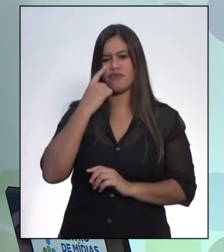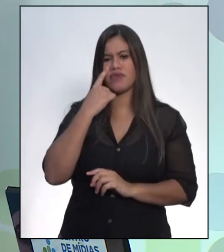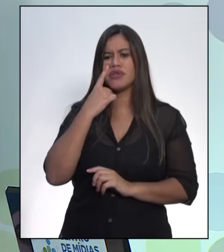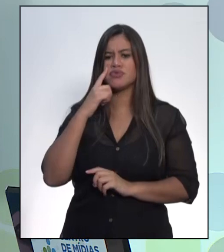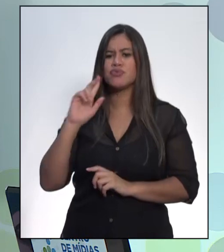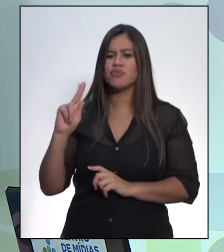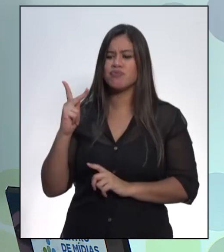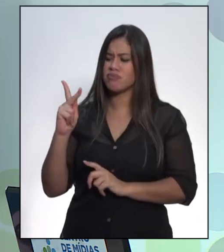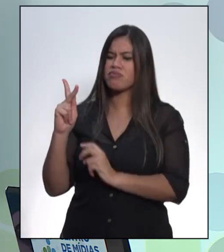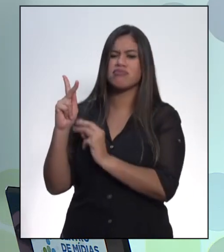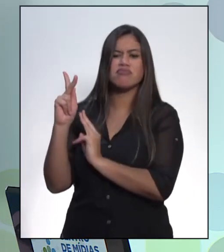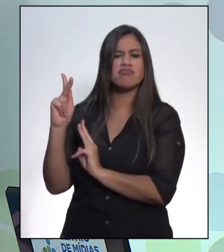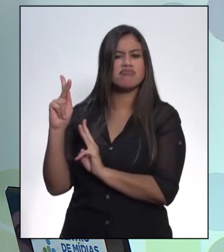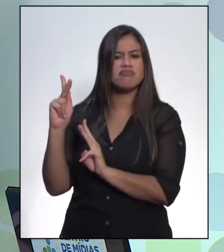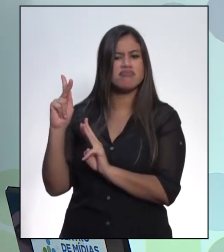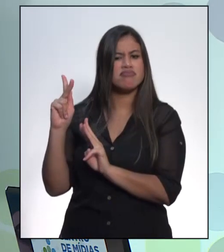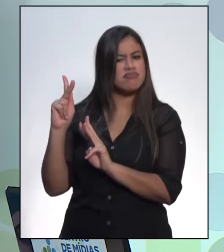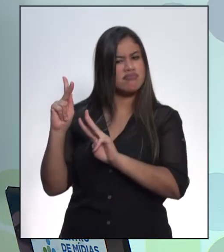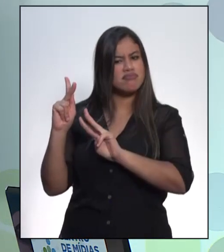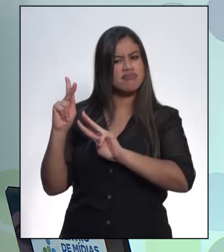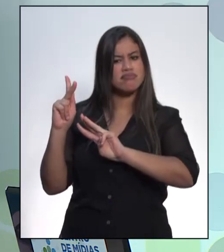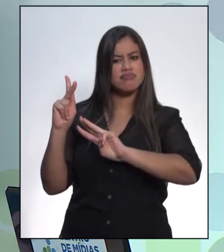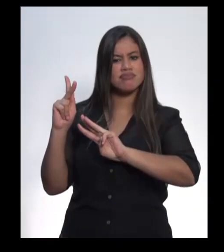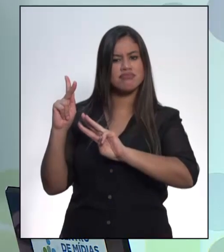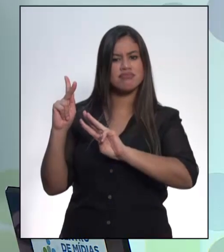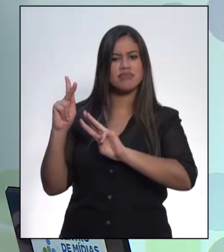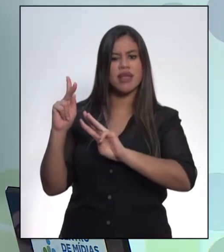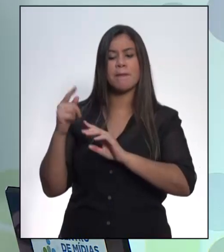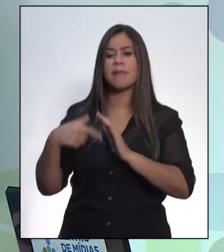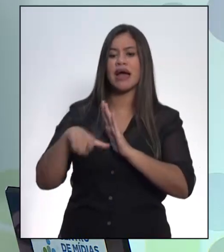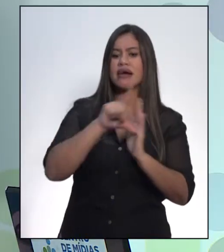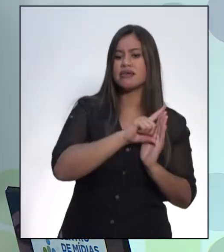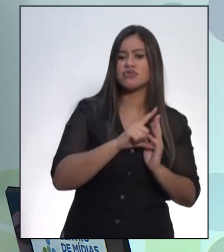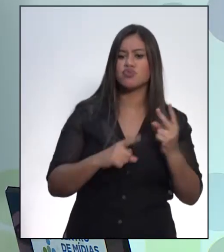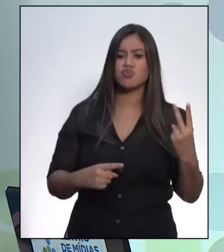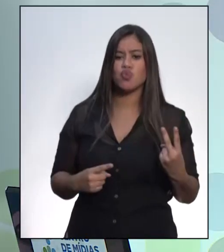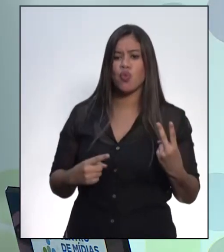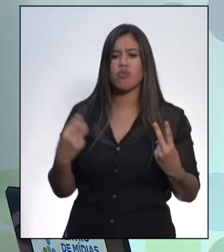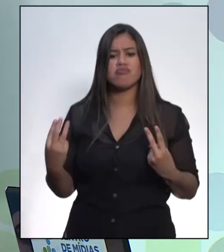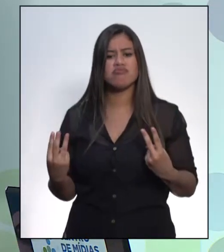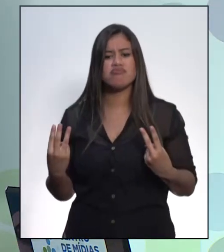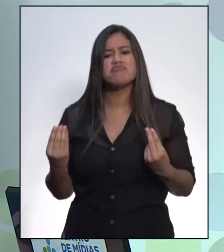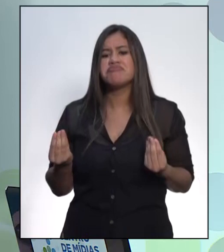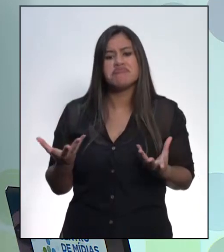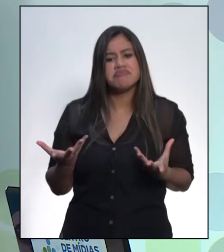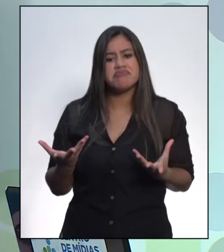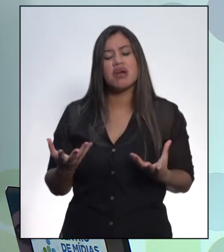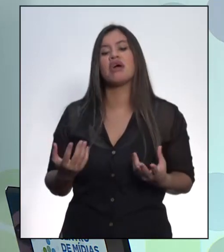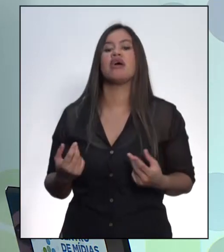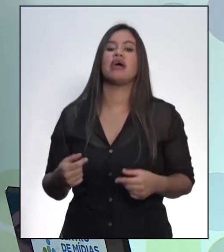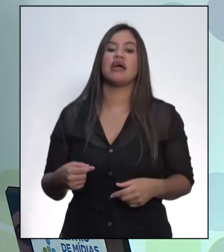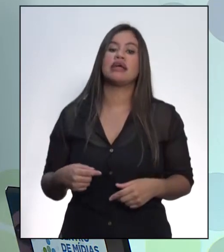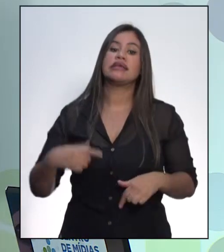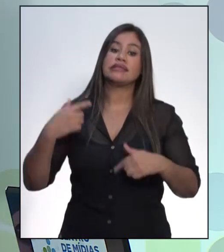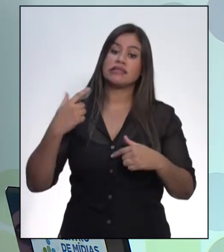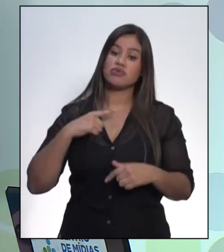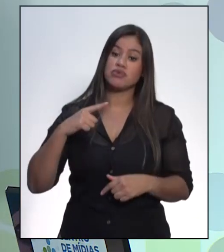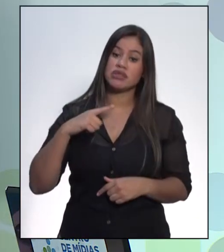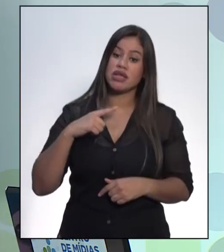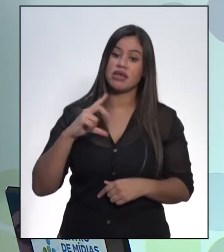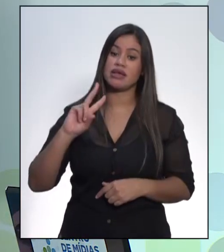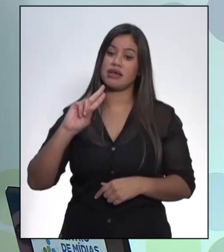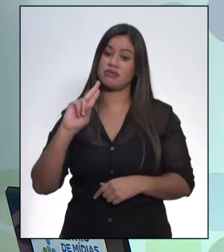3, certo? Mas lembra que a gente colocou o 2 para acertar o nitrogênio? Então, quando eu coloco esse 2, eu tenho 2 vezes a